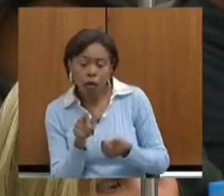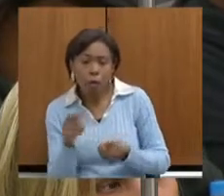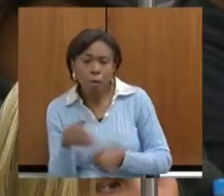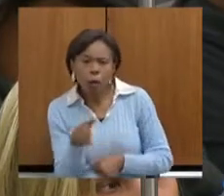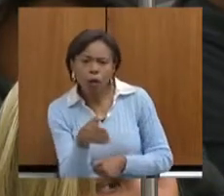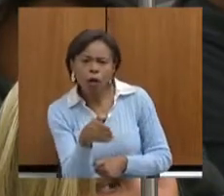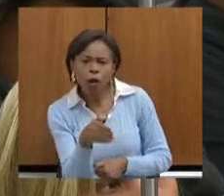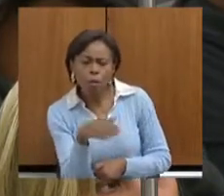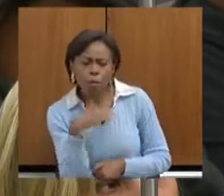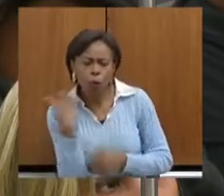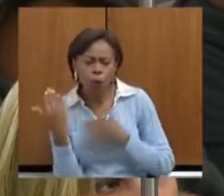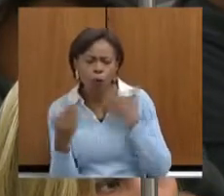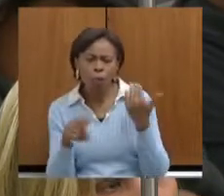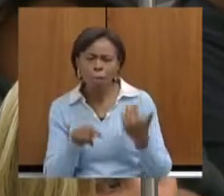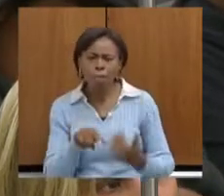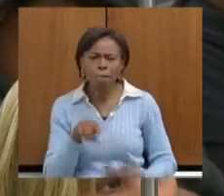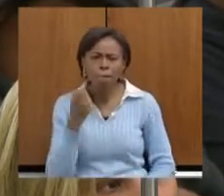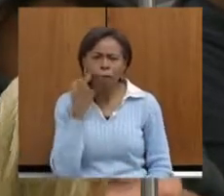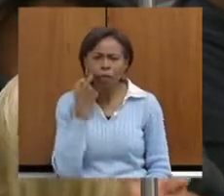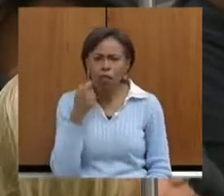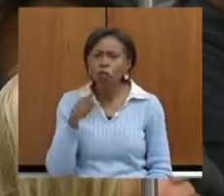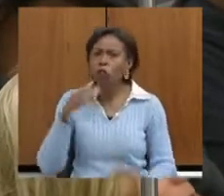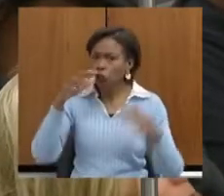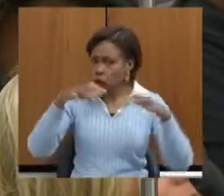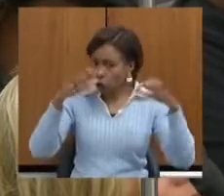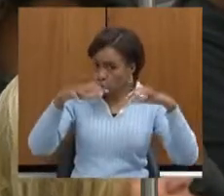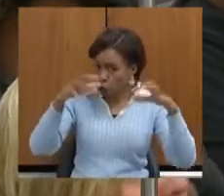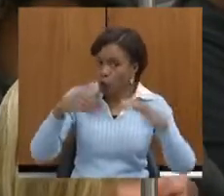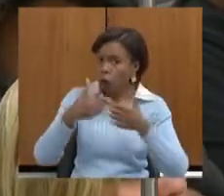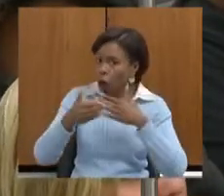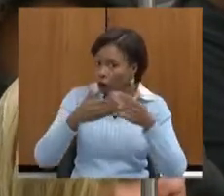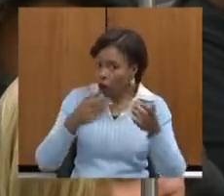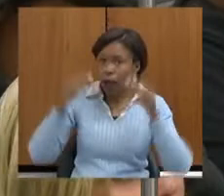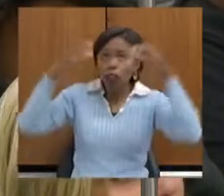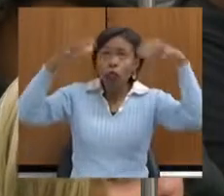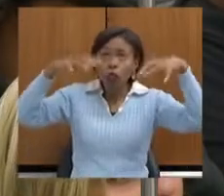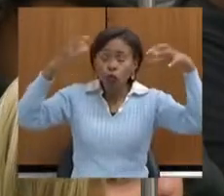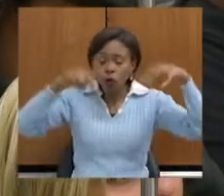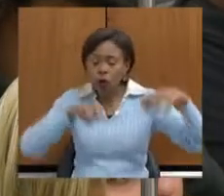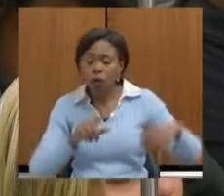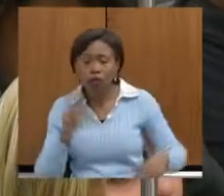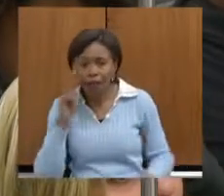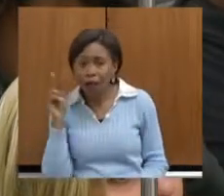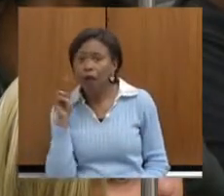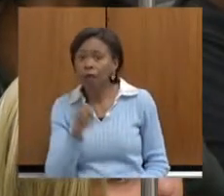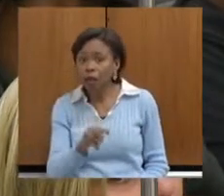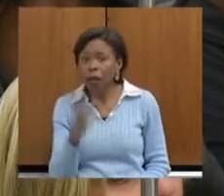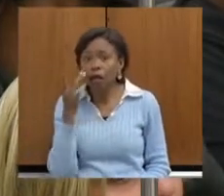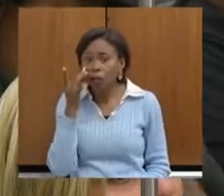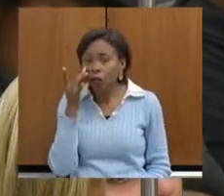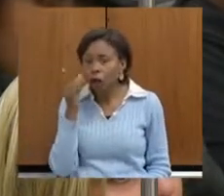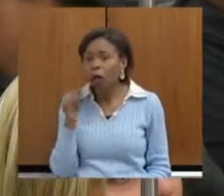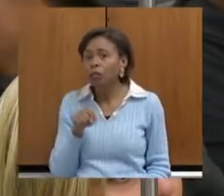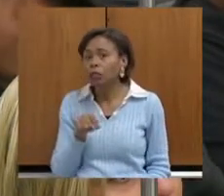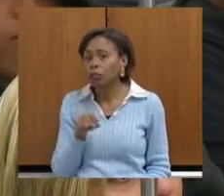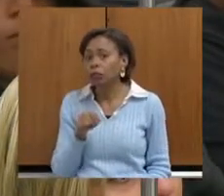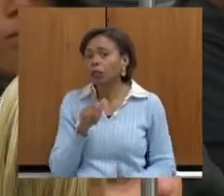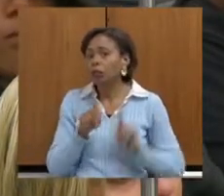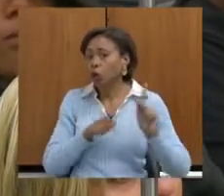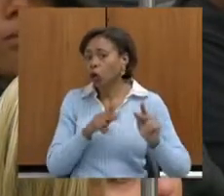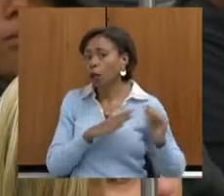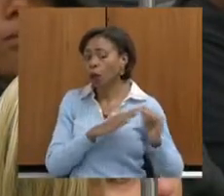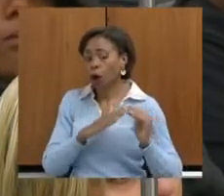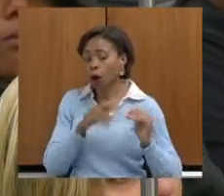toda a chuva que dá-se pode ir e fazer estou falando aqui pode ir que isso é é a garantia de quem mora